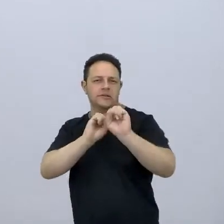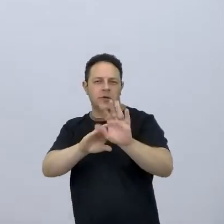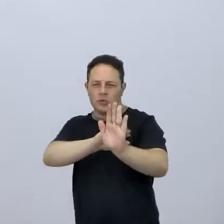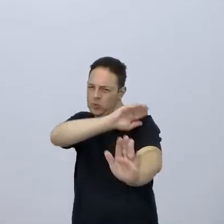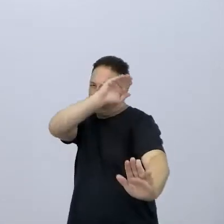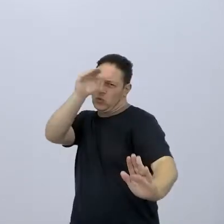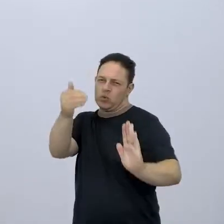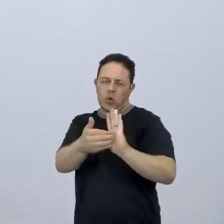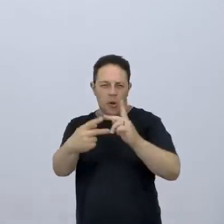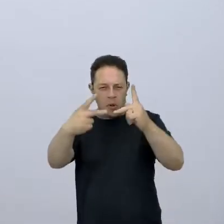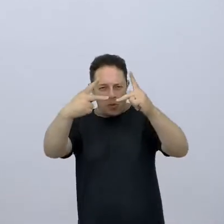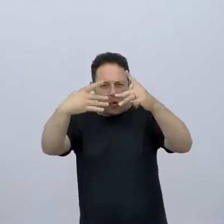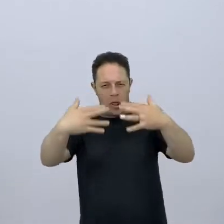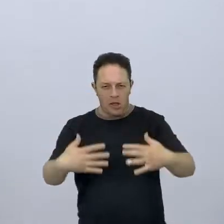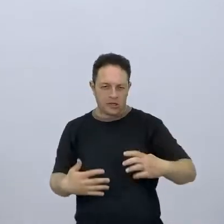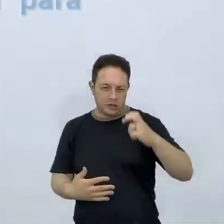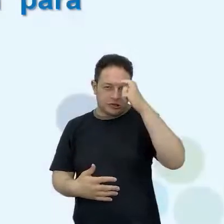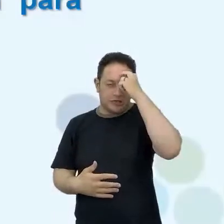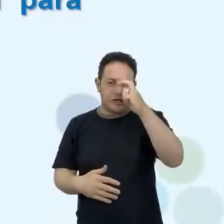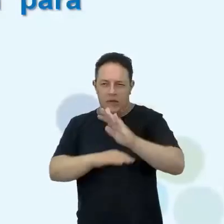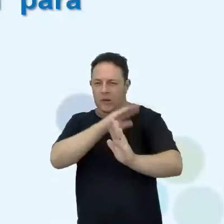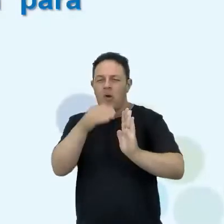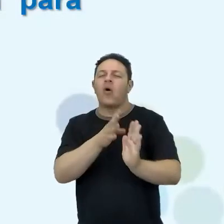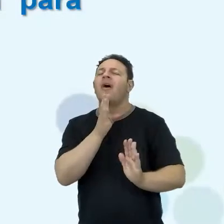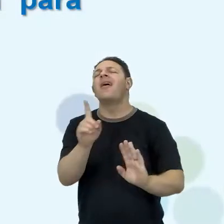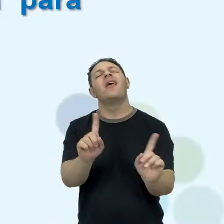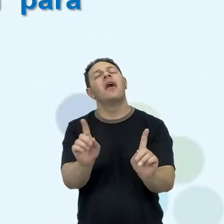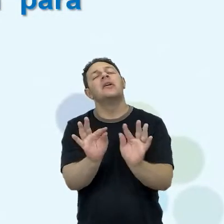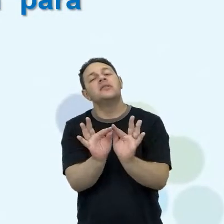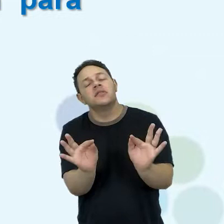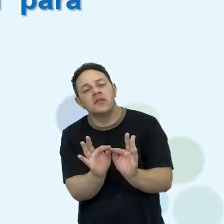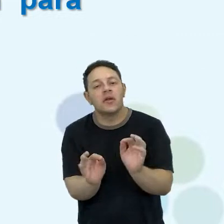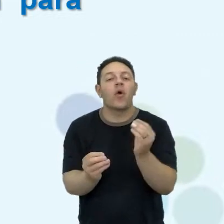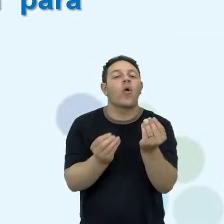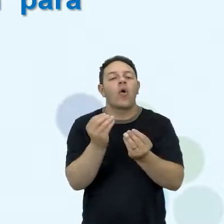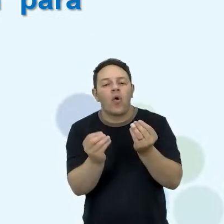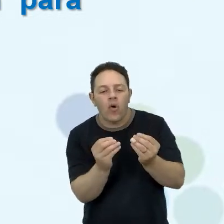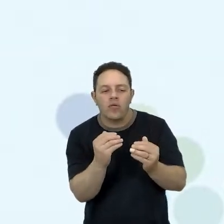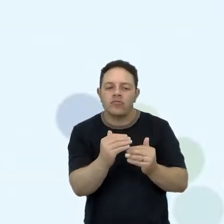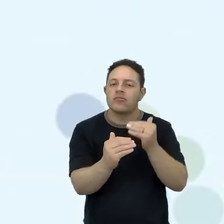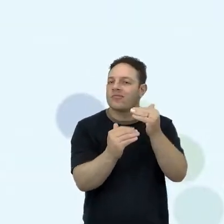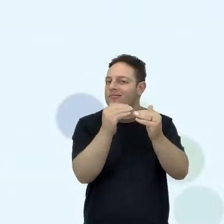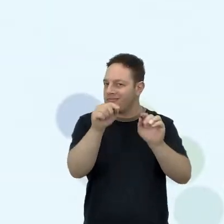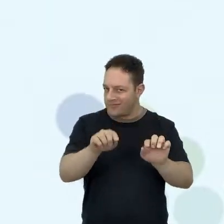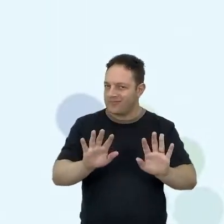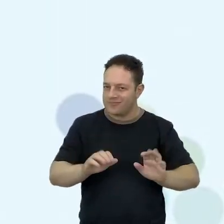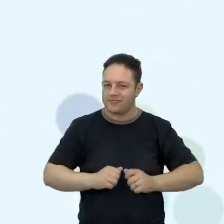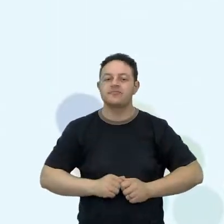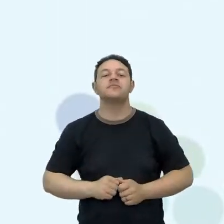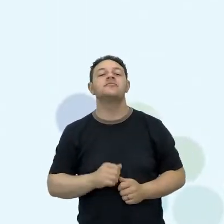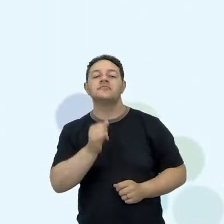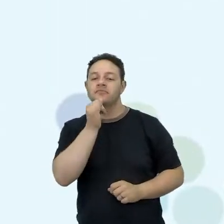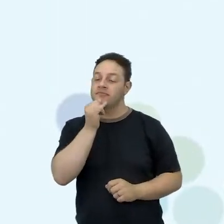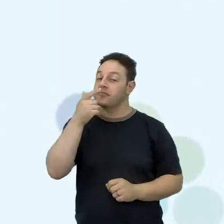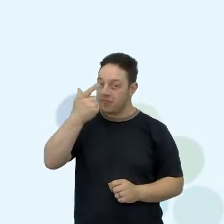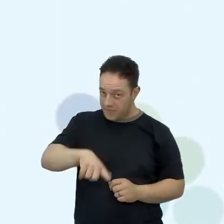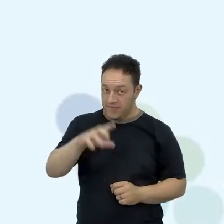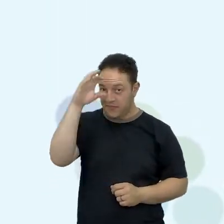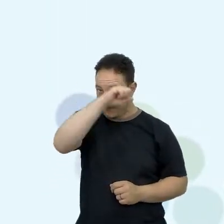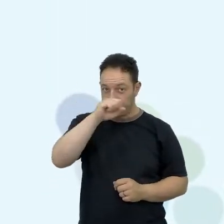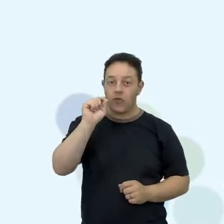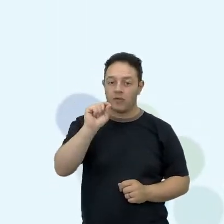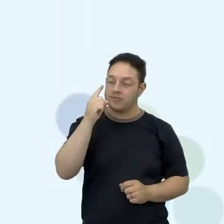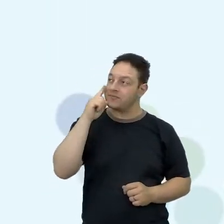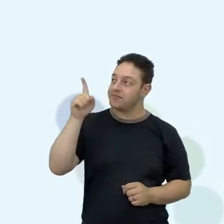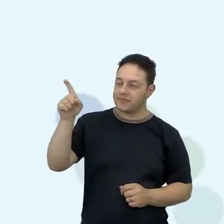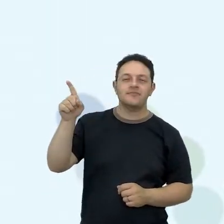linguagens de programação, mas conhecer alguns processos de evolução dessas linguagens. Muito bem. Vamos lá, o que mais que a gente tem?